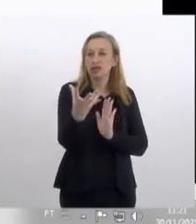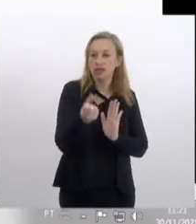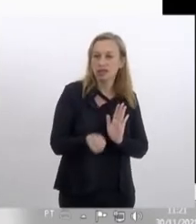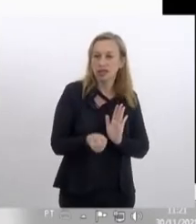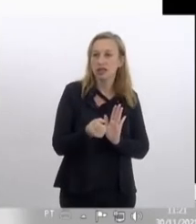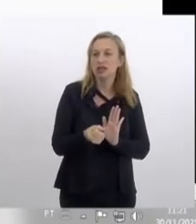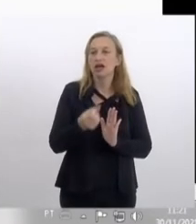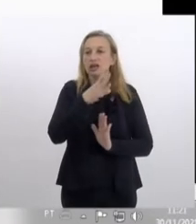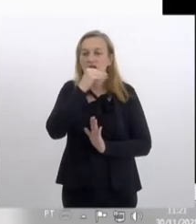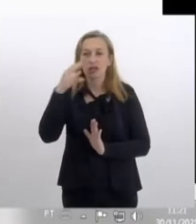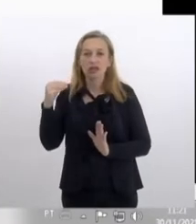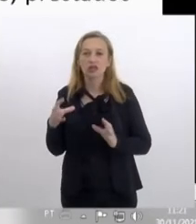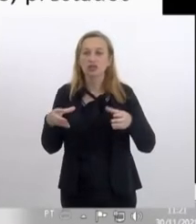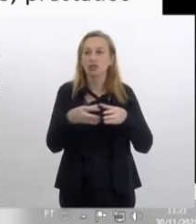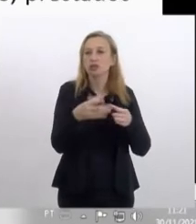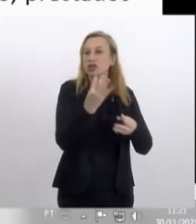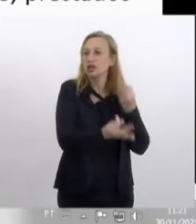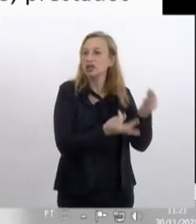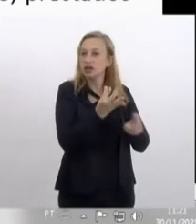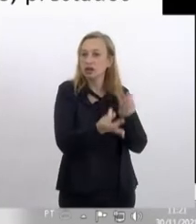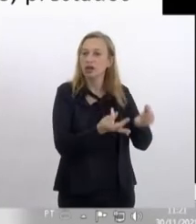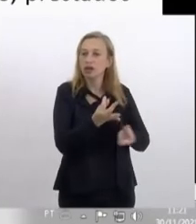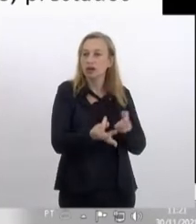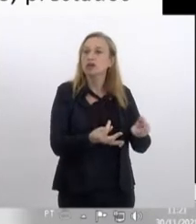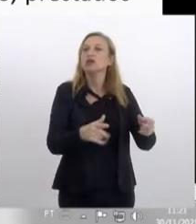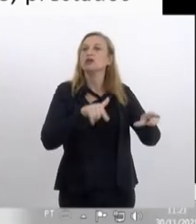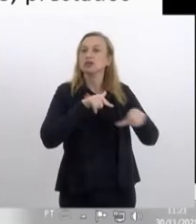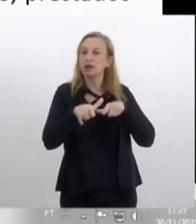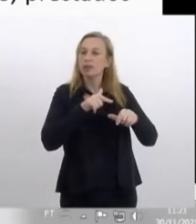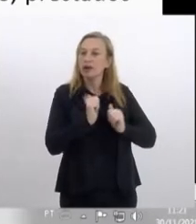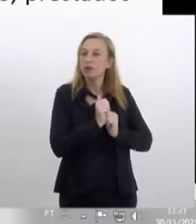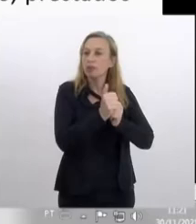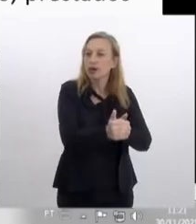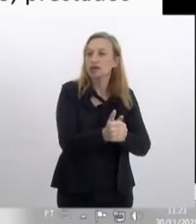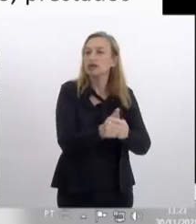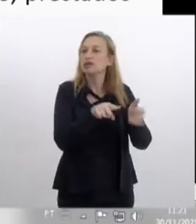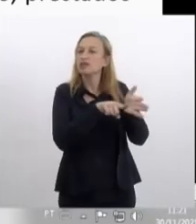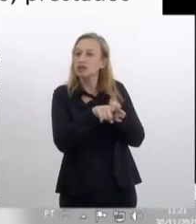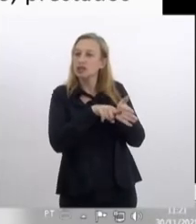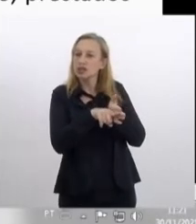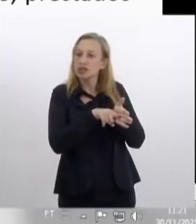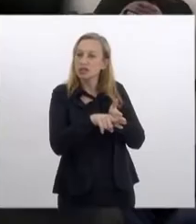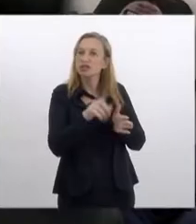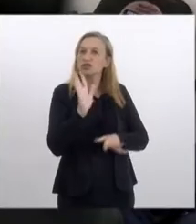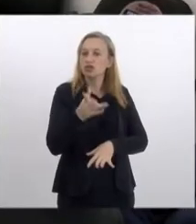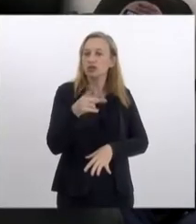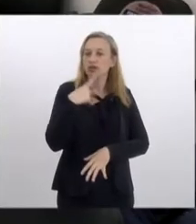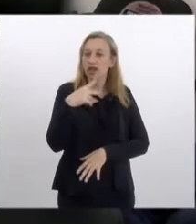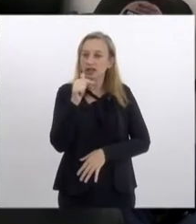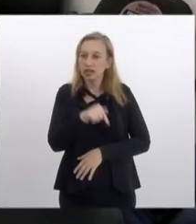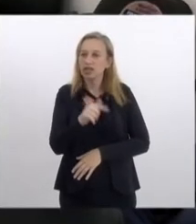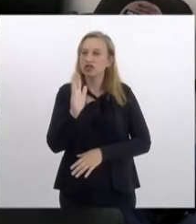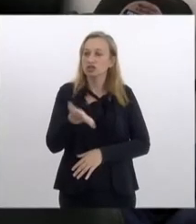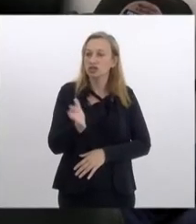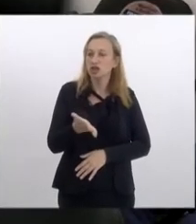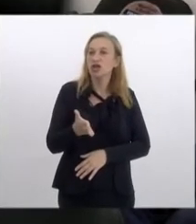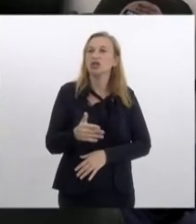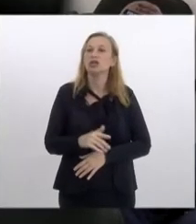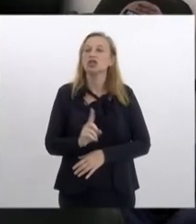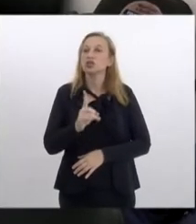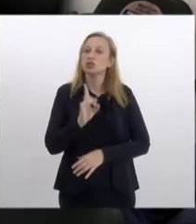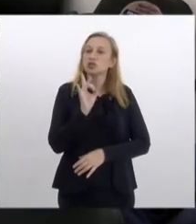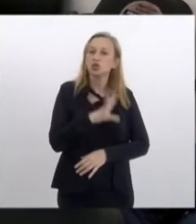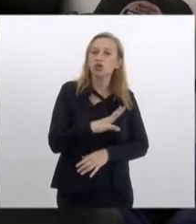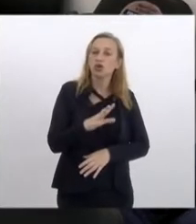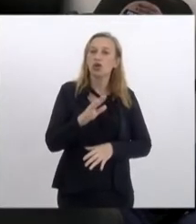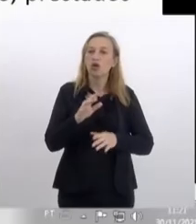e comunidades terapêuticas. Temos um trabalho de acompanhamento e fiscalização, como foi dito aqui já. Não basta apenas passar